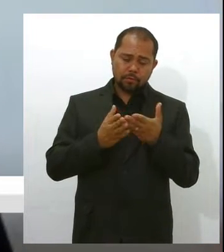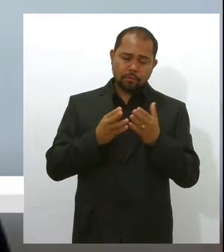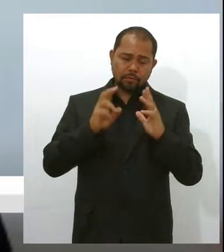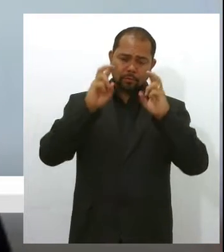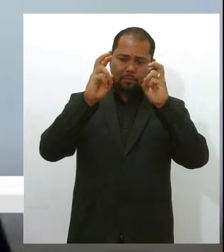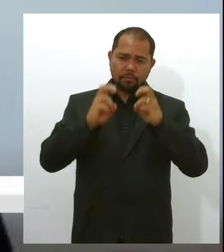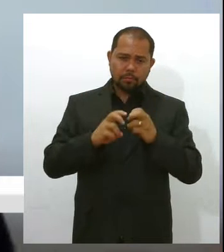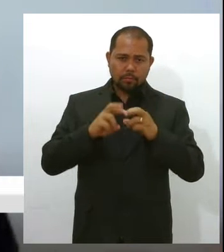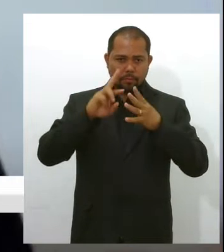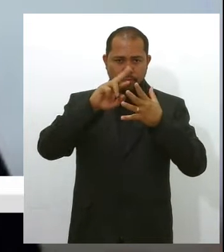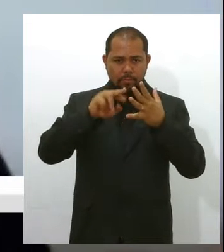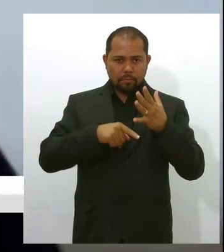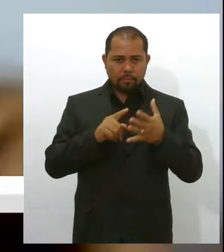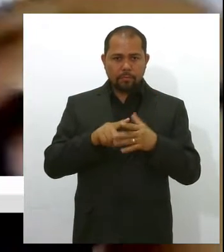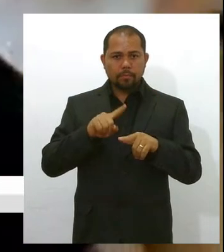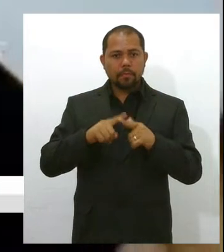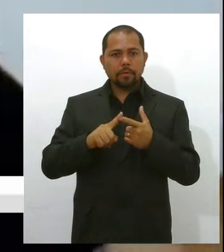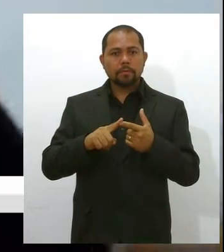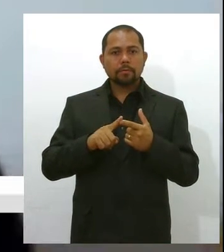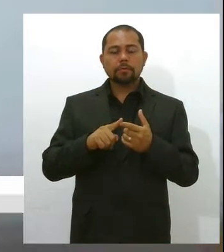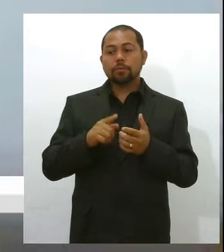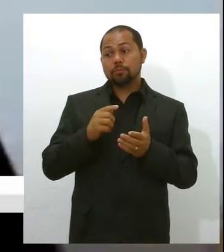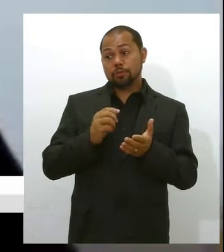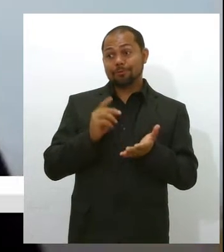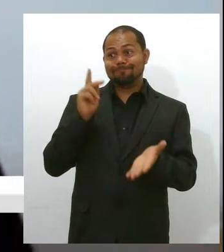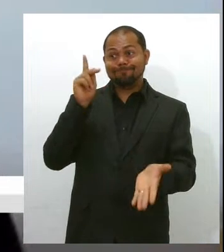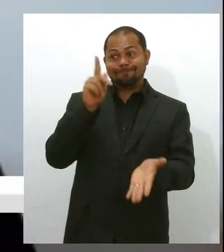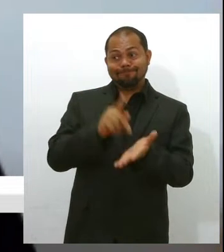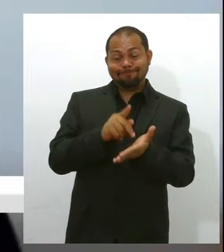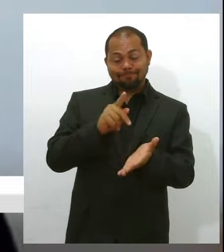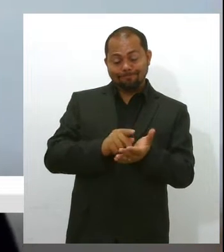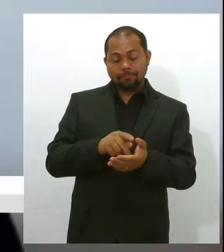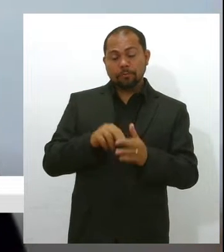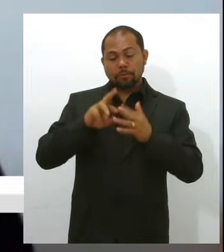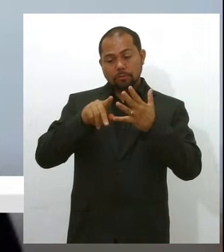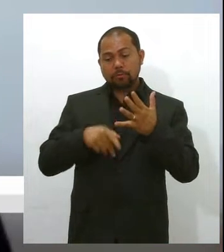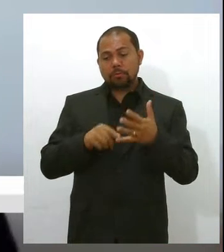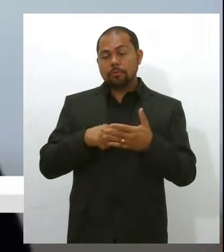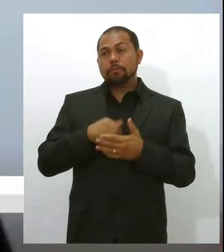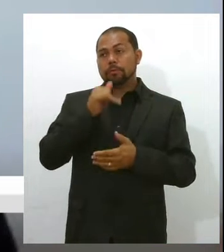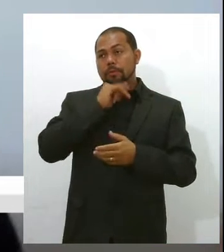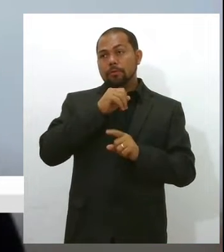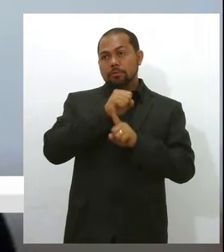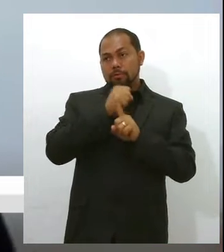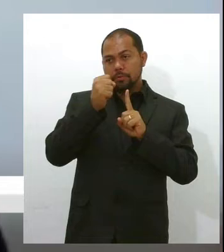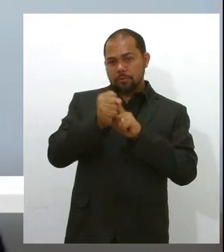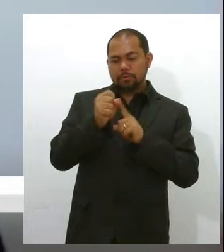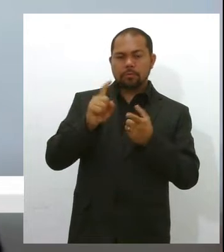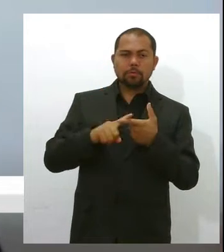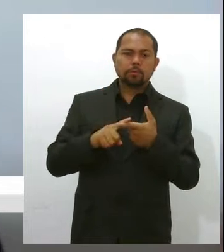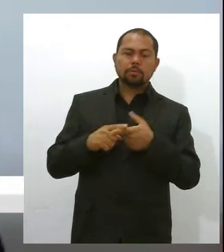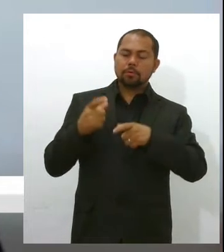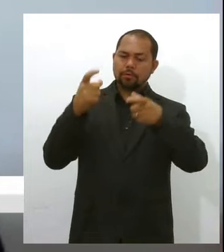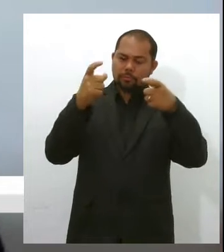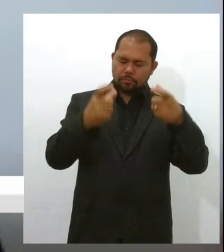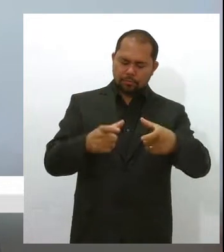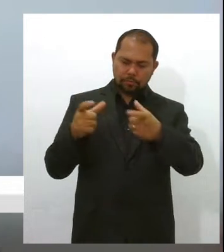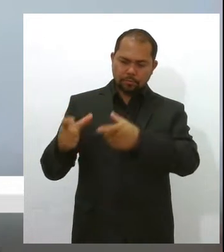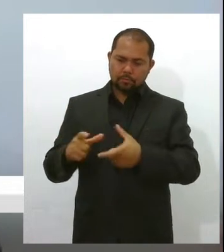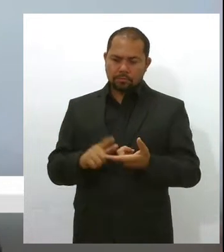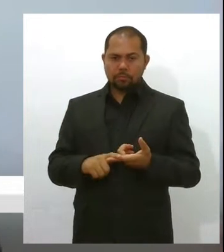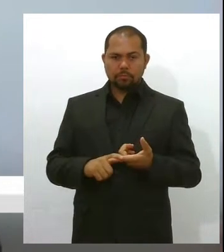também são diversas, assim. Realidades sociais, de localidades, é um livro bem bacana, assim, nesse